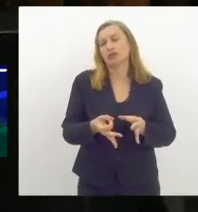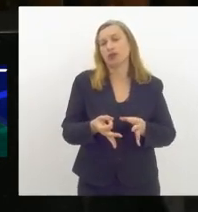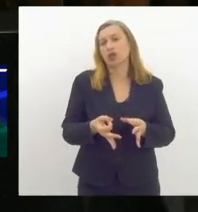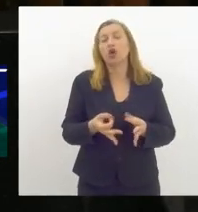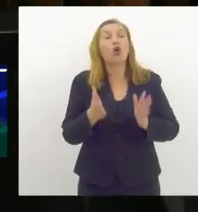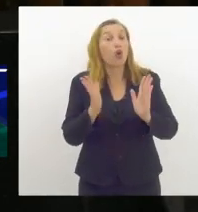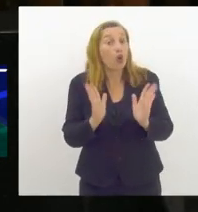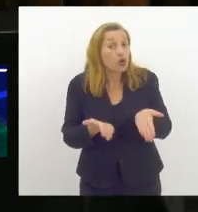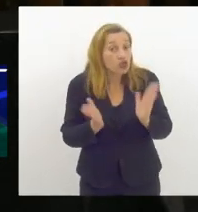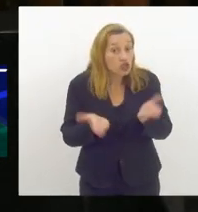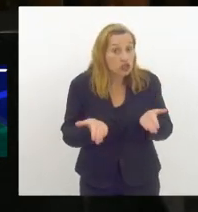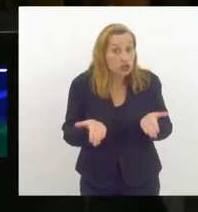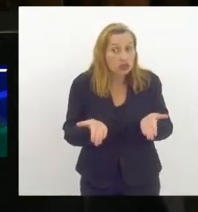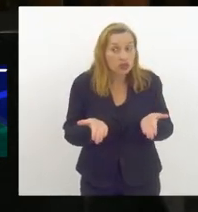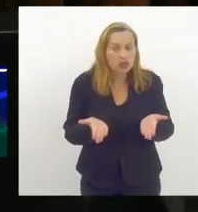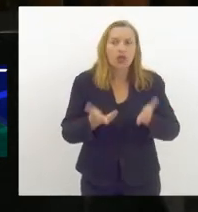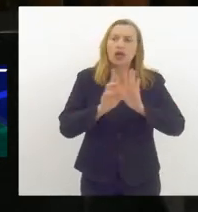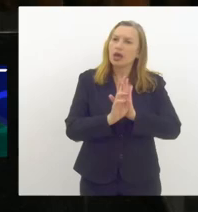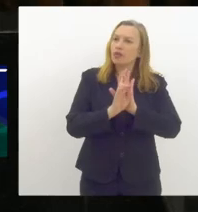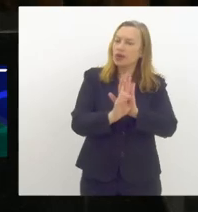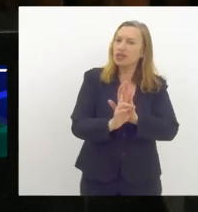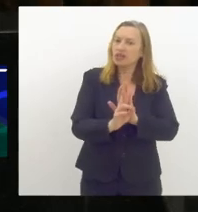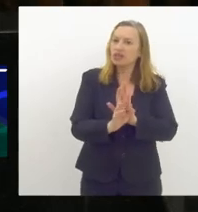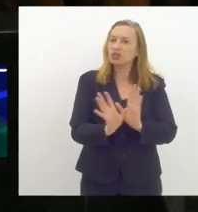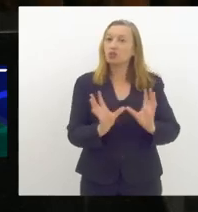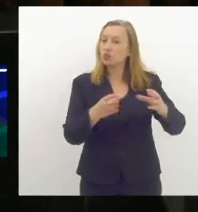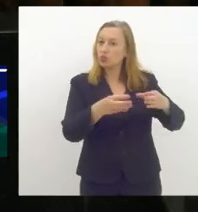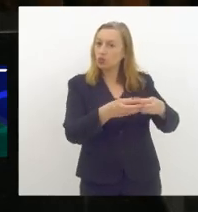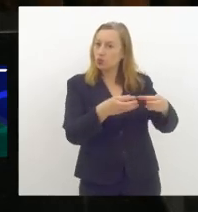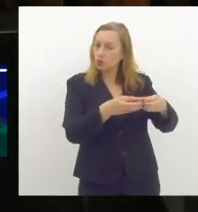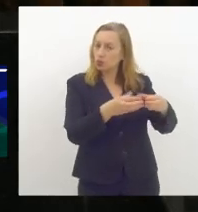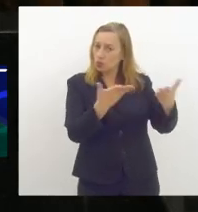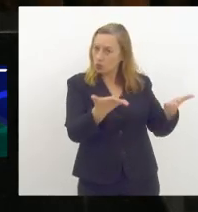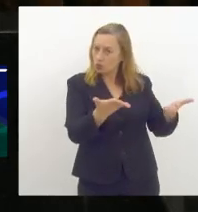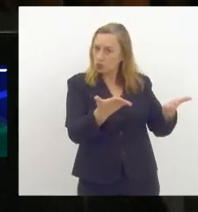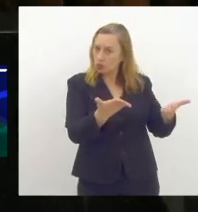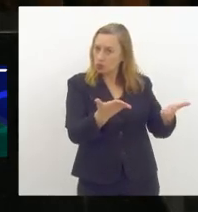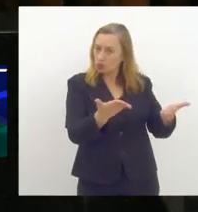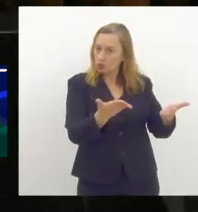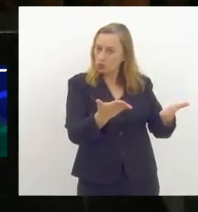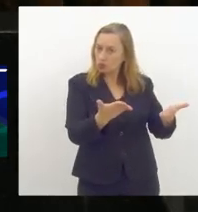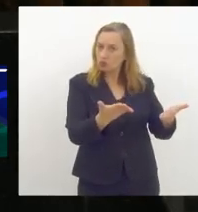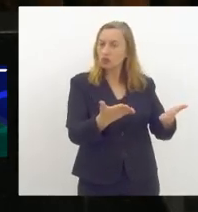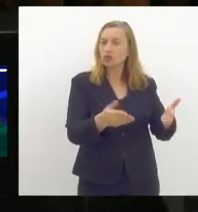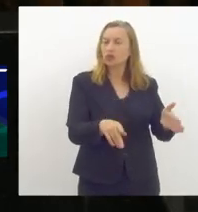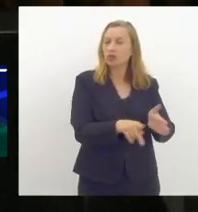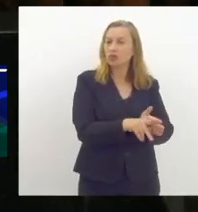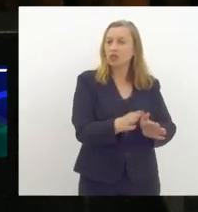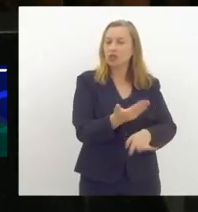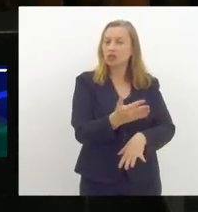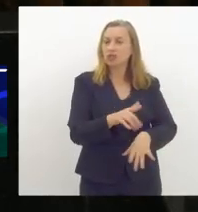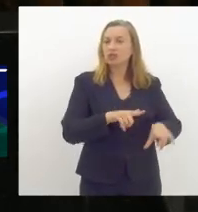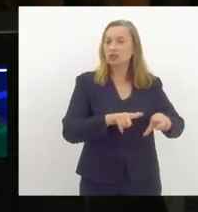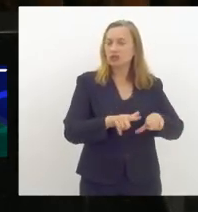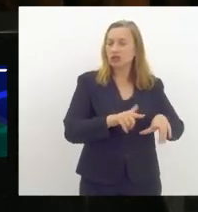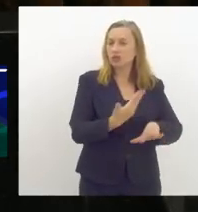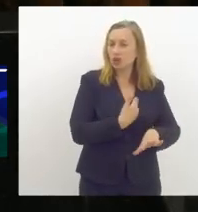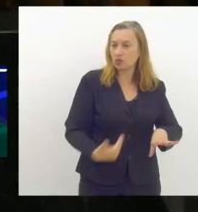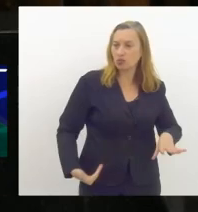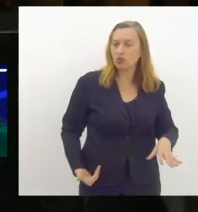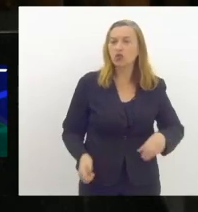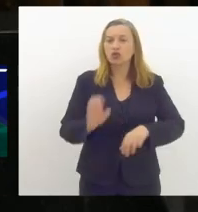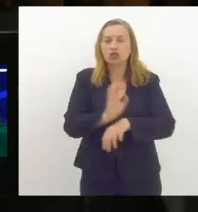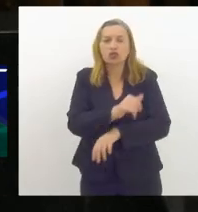é do que hoje representa uma categoria que é de concessão que é de concessão pública e que o Estado do Rio de